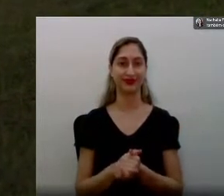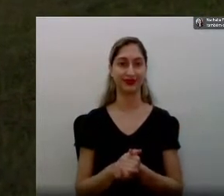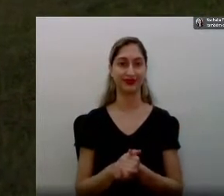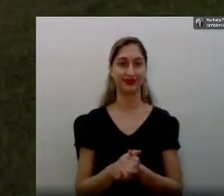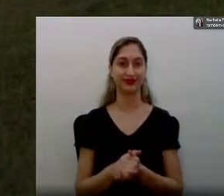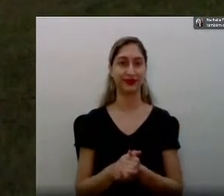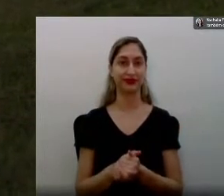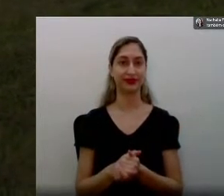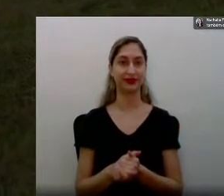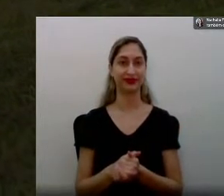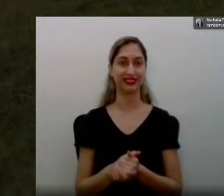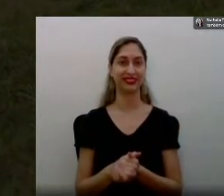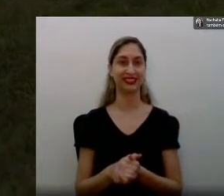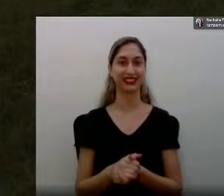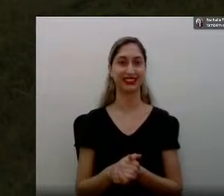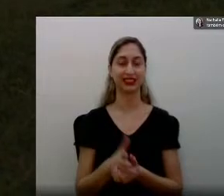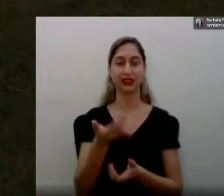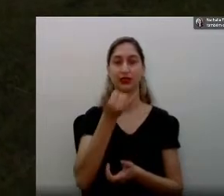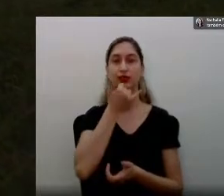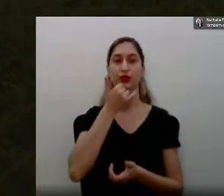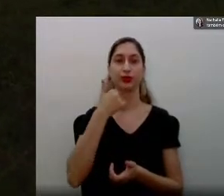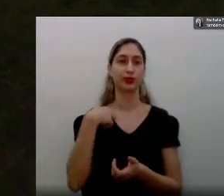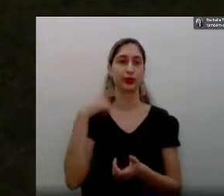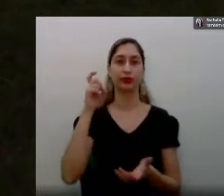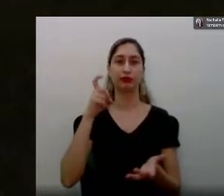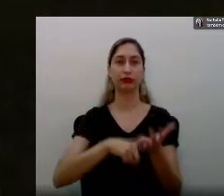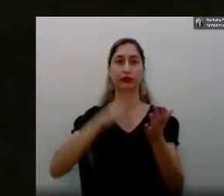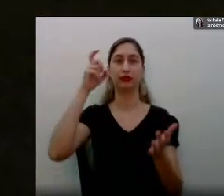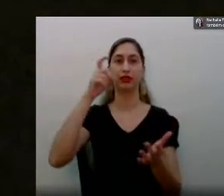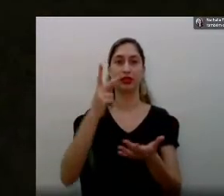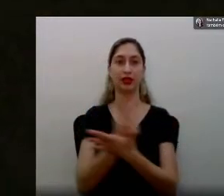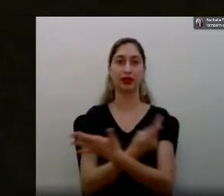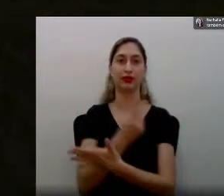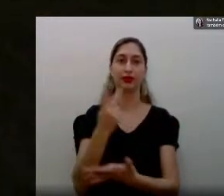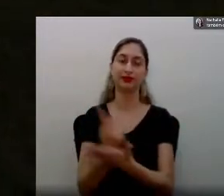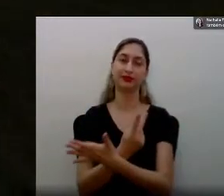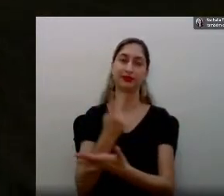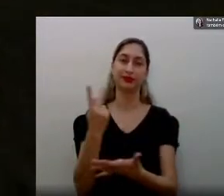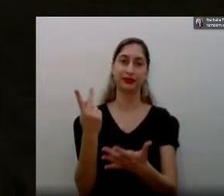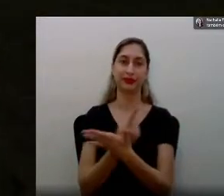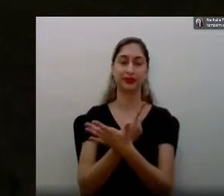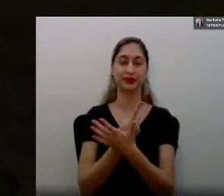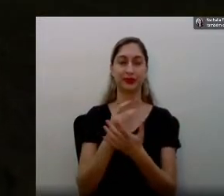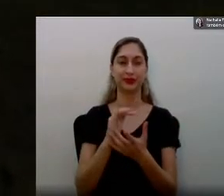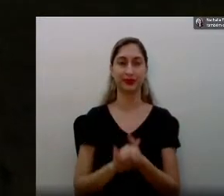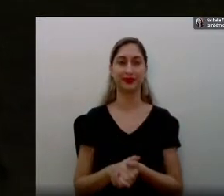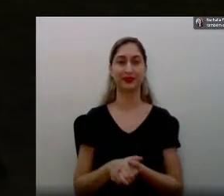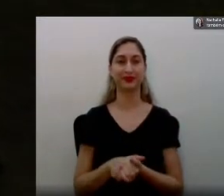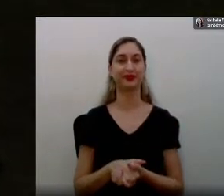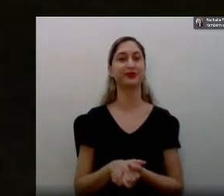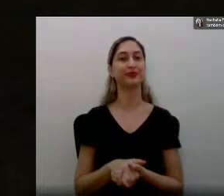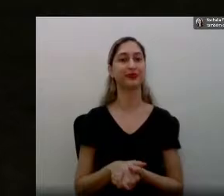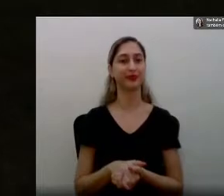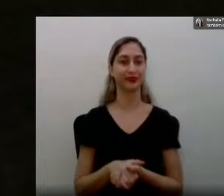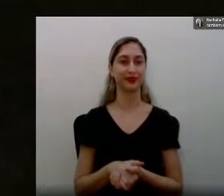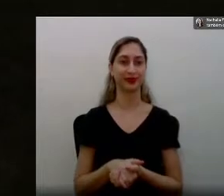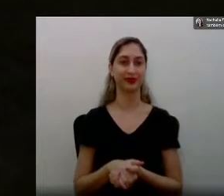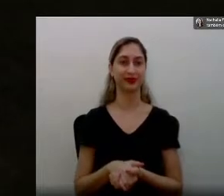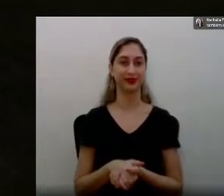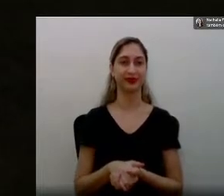e agora eu passei demais aqui vacilei aqui perder o botão errado o sol nascer de Quase 6 horas